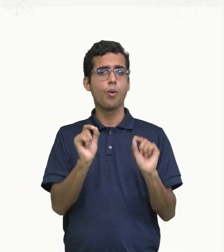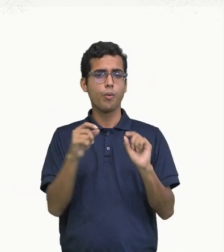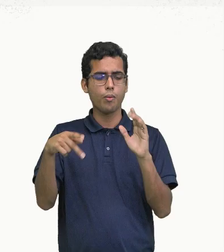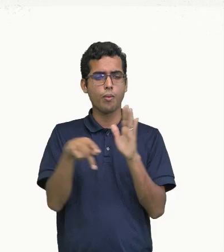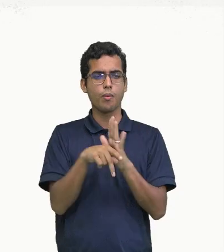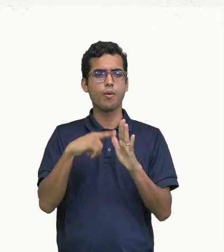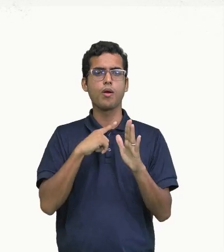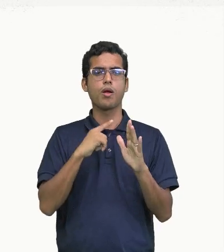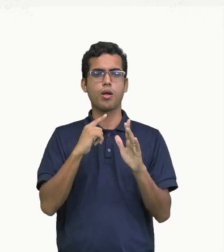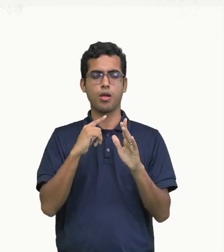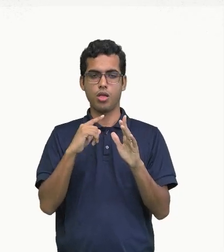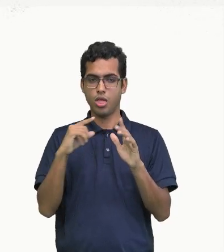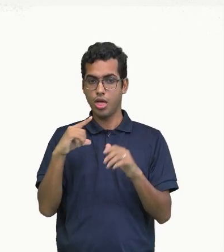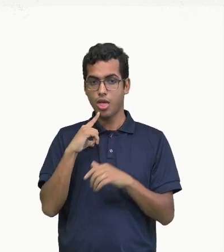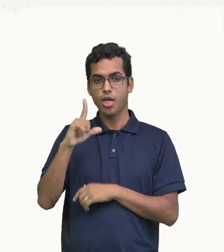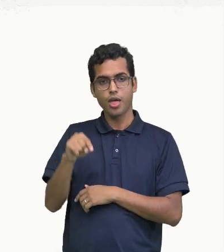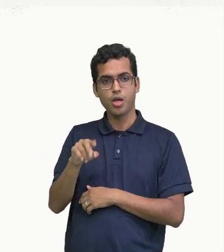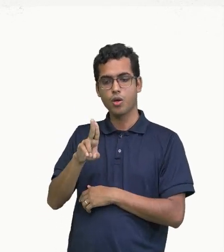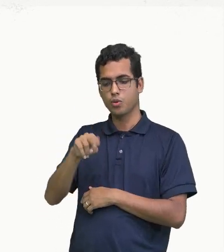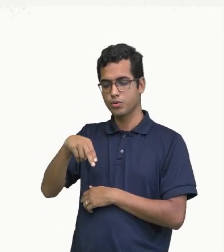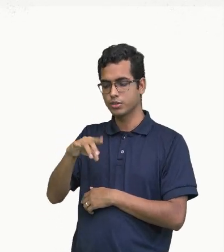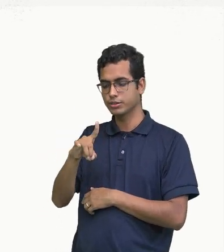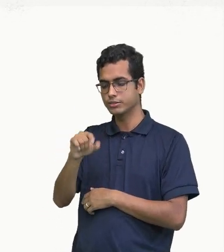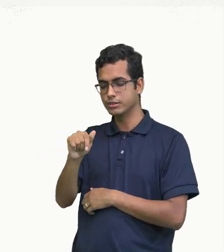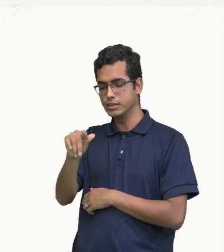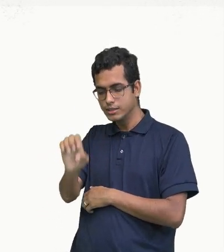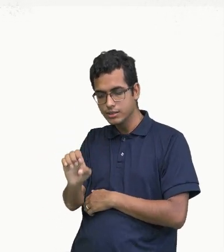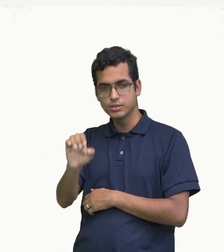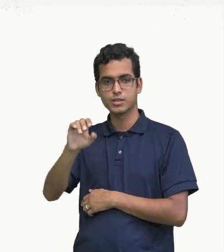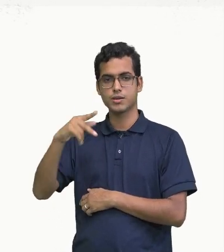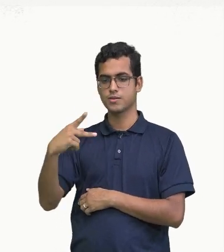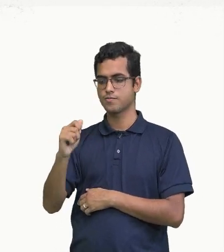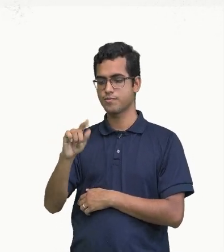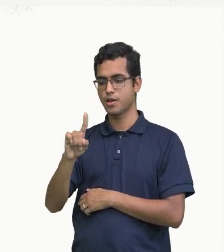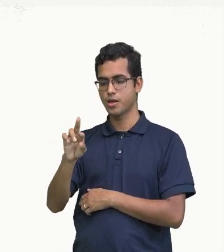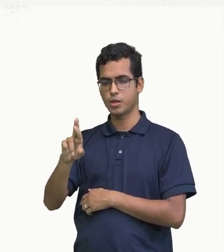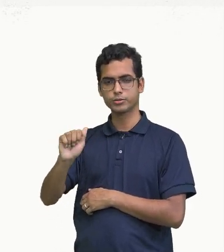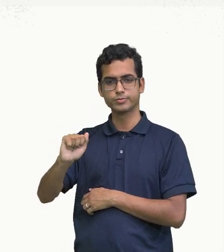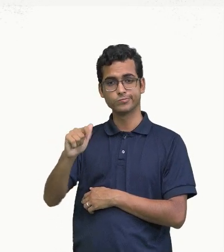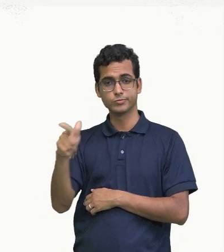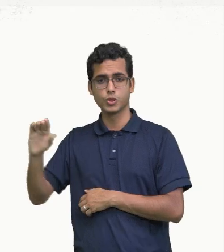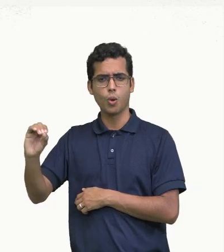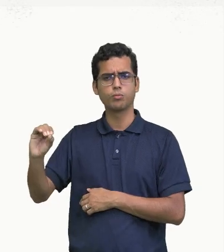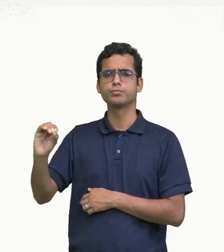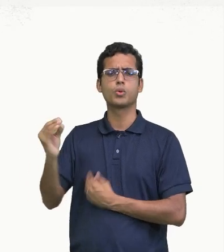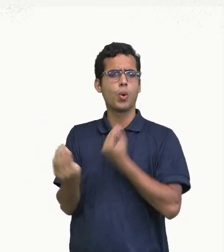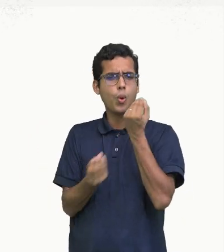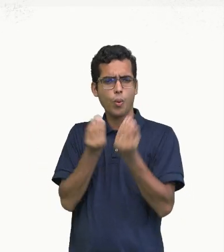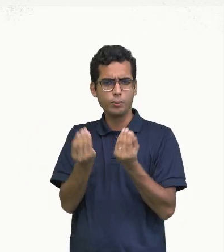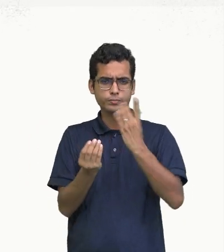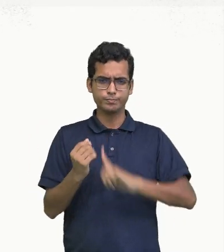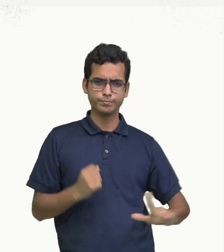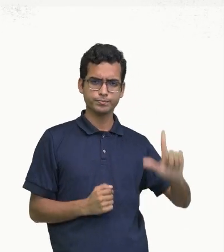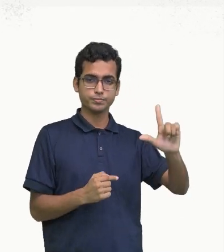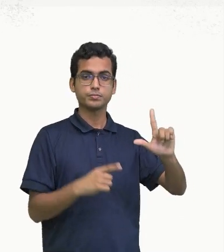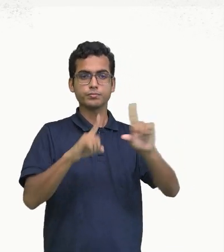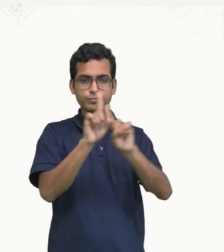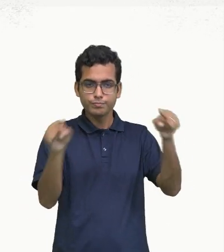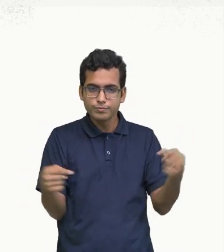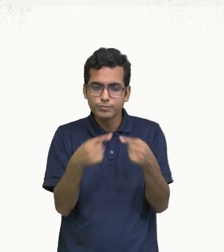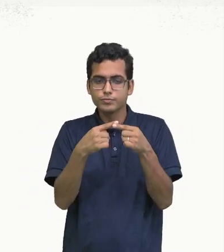padrão. Ali no Sistema Internacional de Medidas, e o litro ele vai estar se relacionando sempre ali para medir